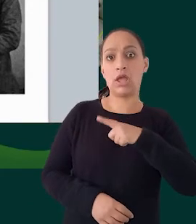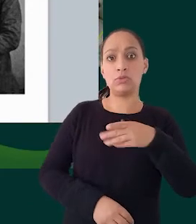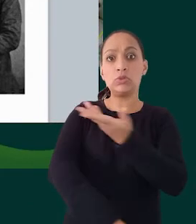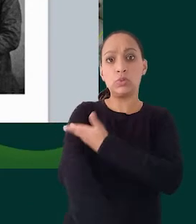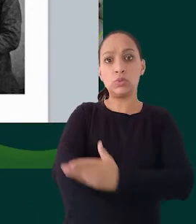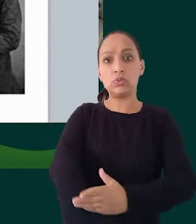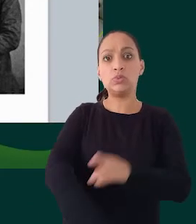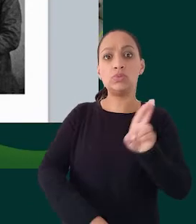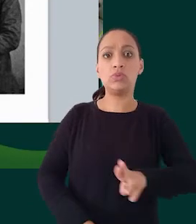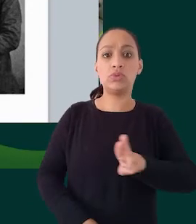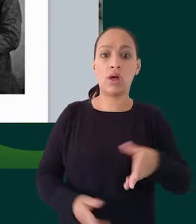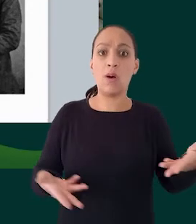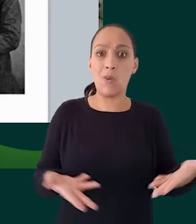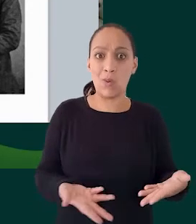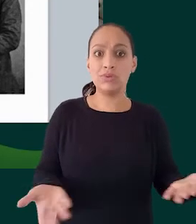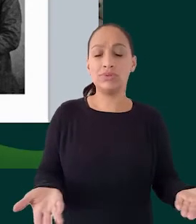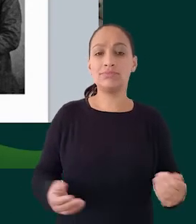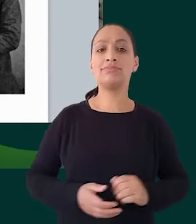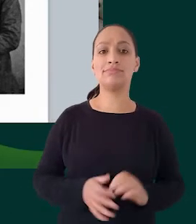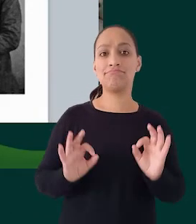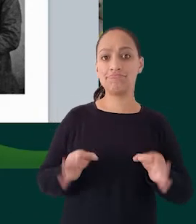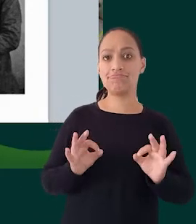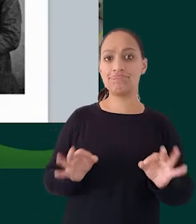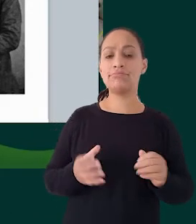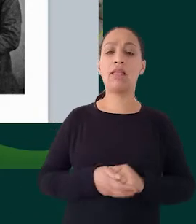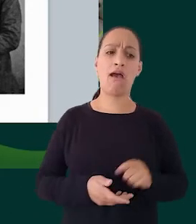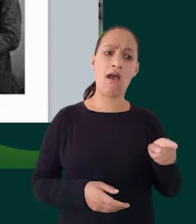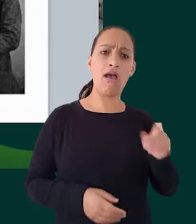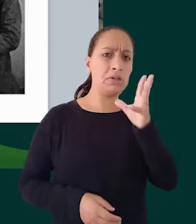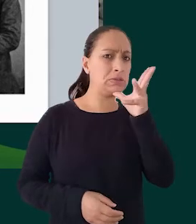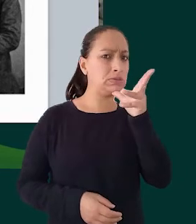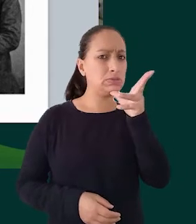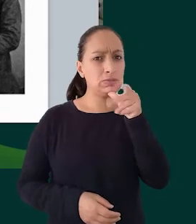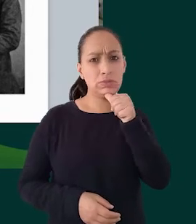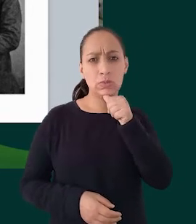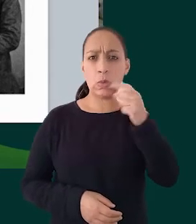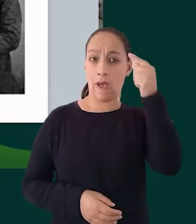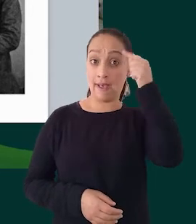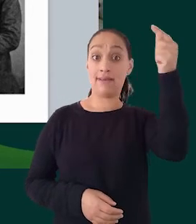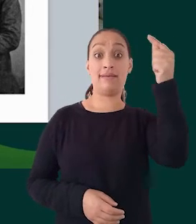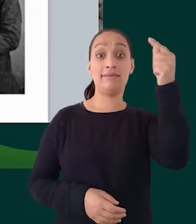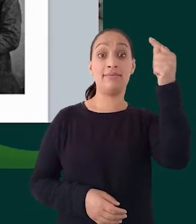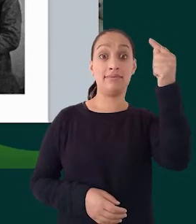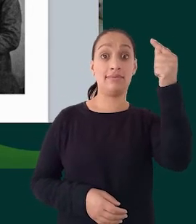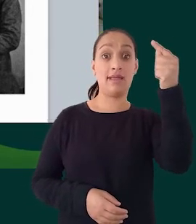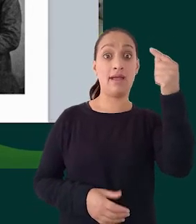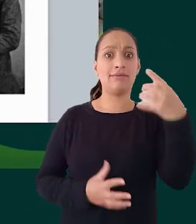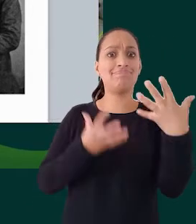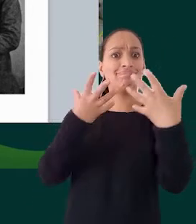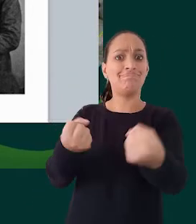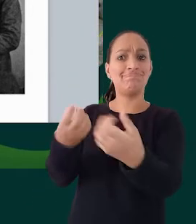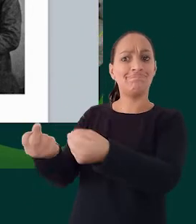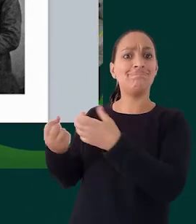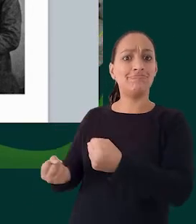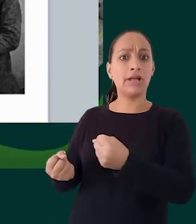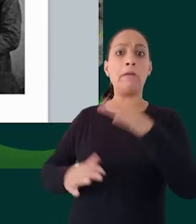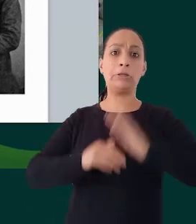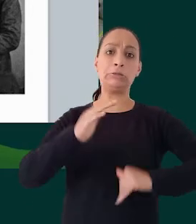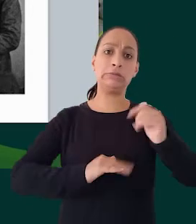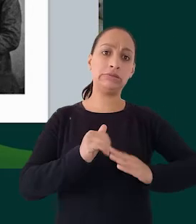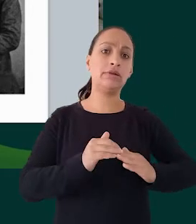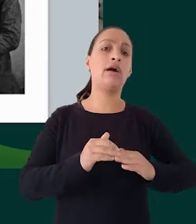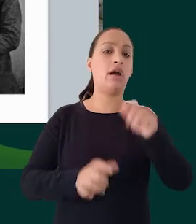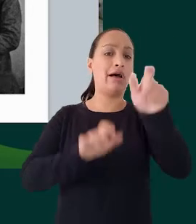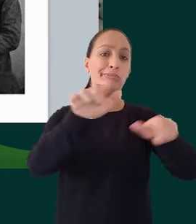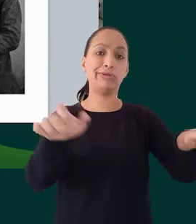costumamos usar comumente, né? Então, ele demorou muito para que essa ideia fosse aplicada, muita gente morreu em